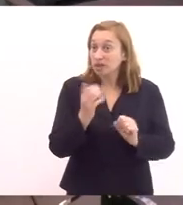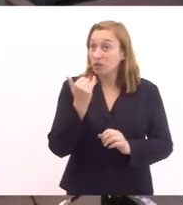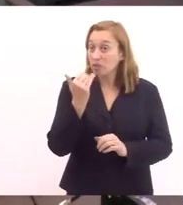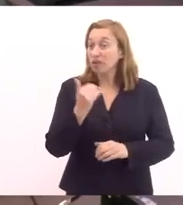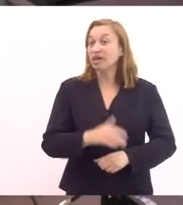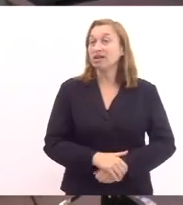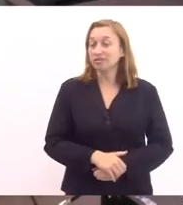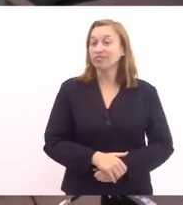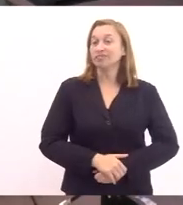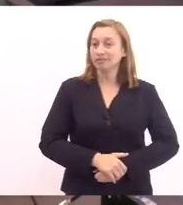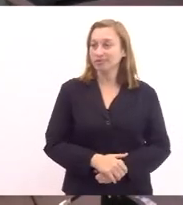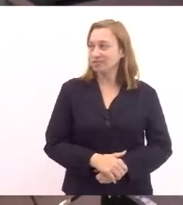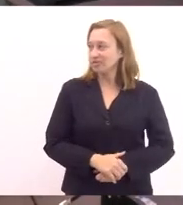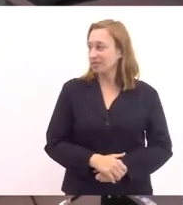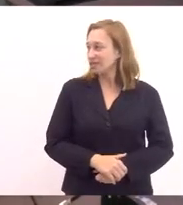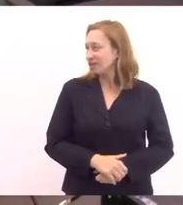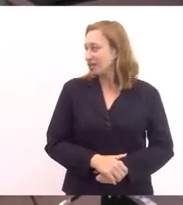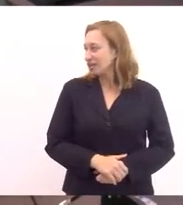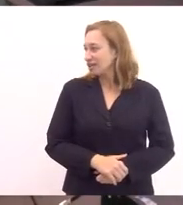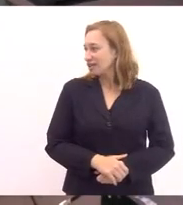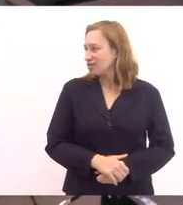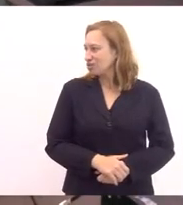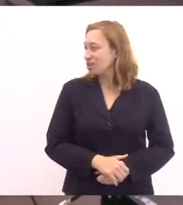nosso próprio ecossistema desculpe